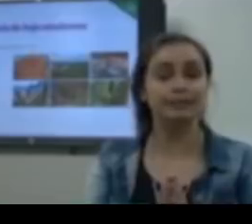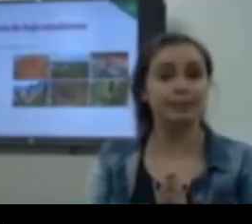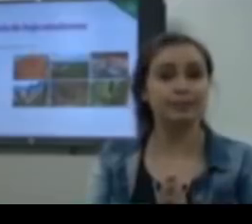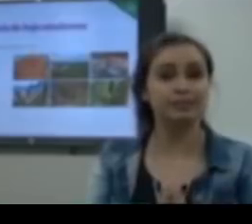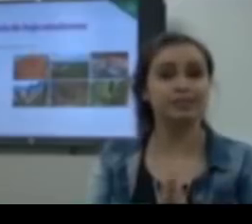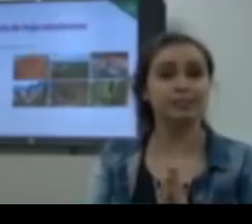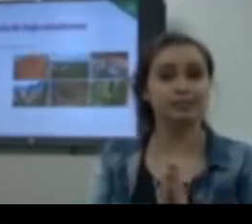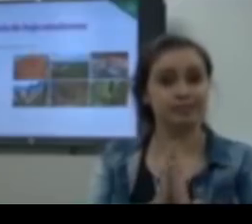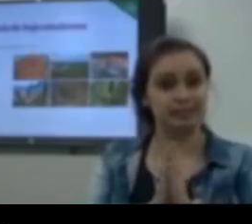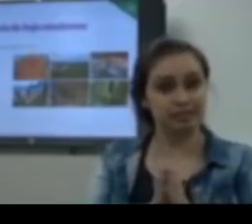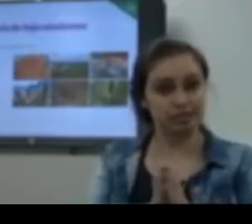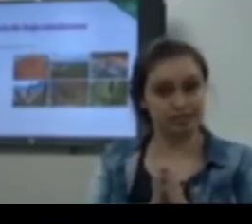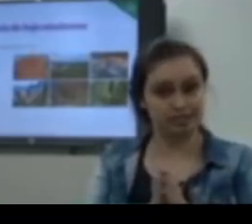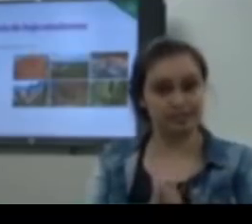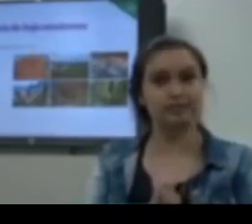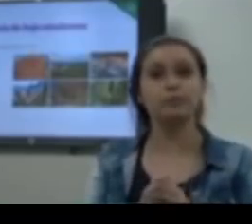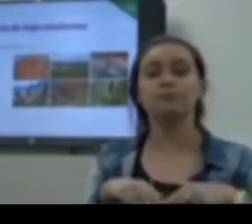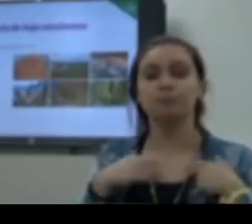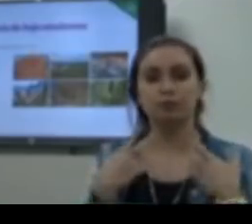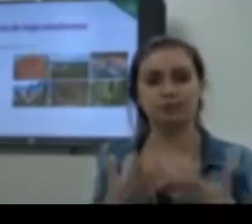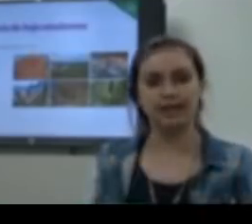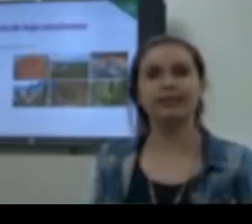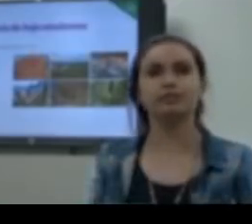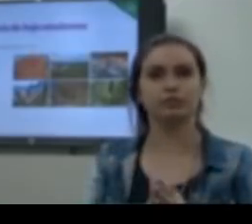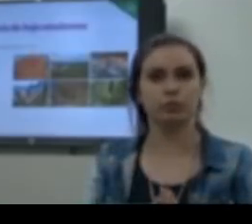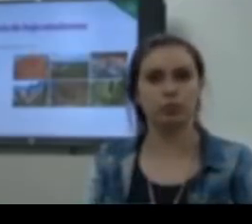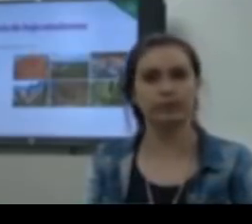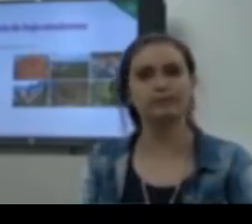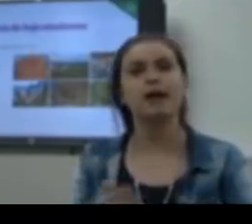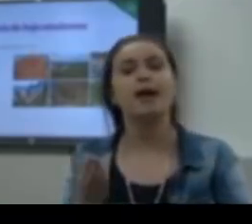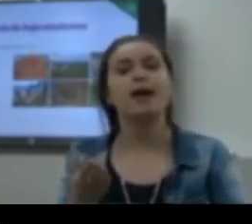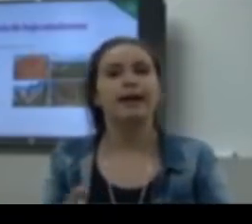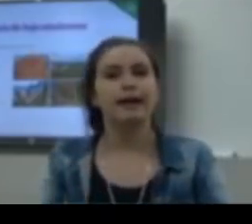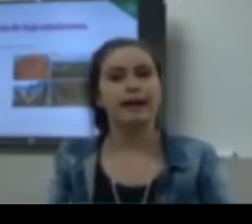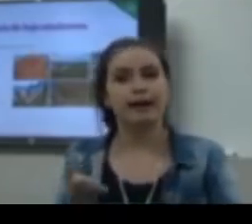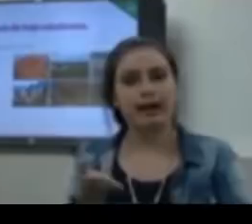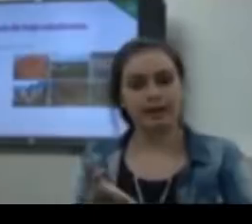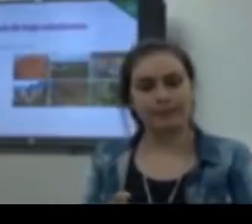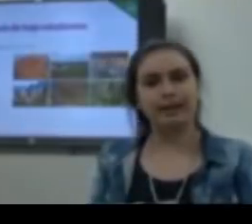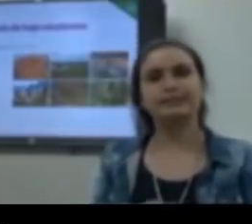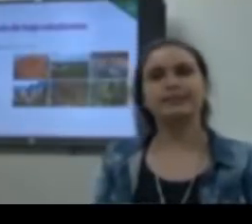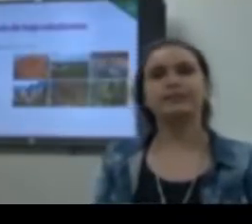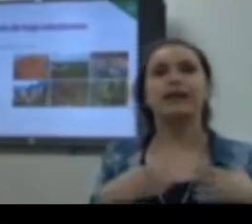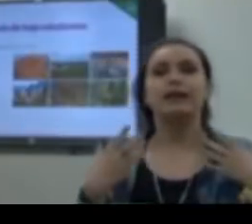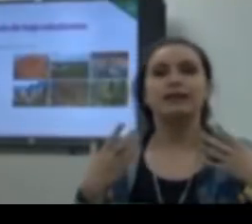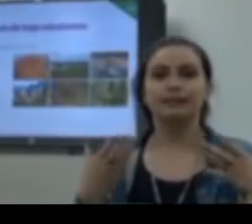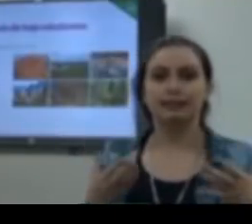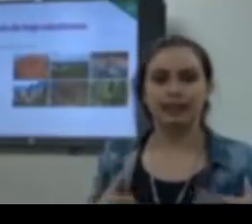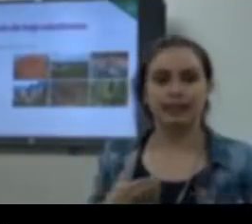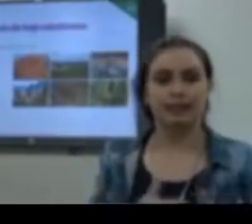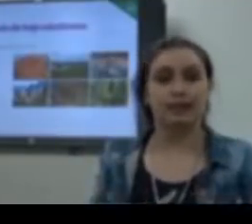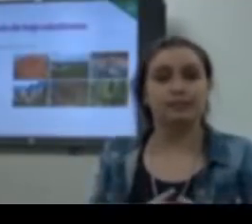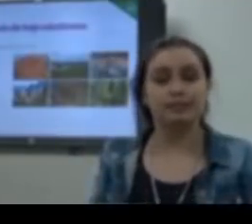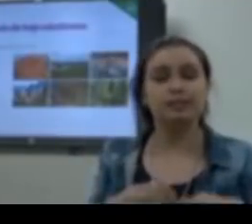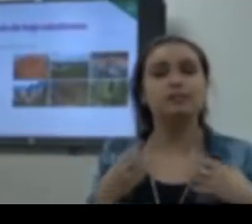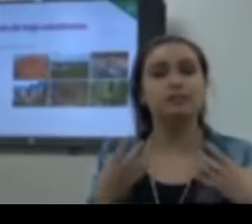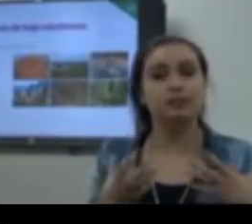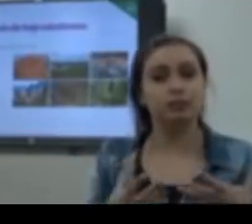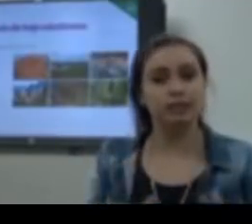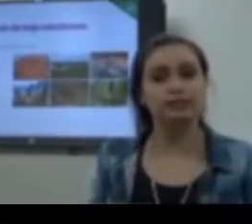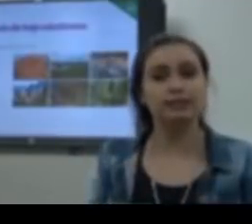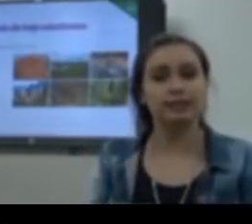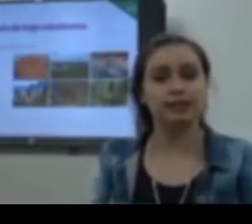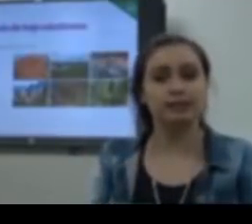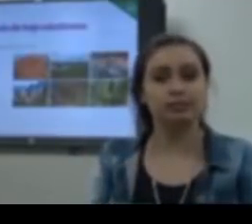vai disponibilizar para vocês depois as listas de exercício, os testes, o quiz. Pela TV,